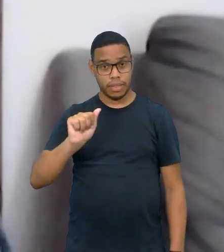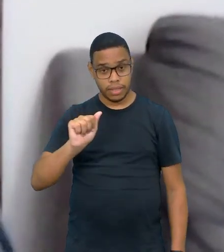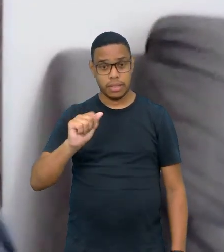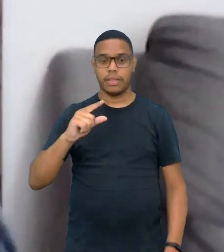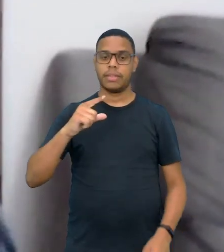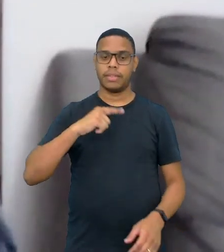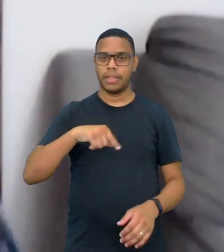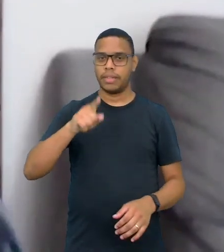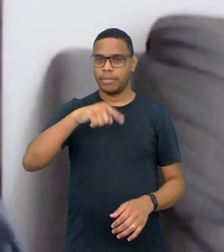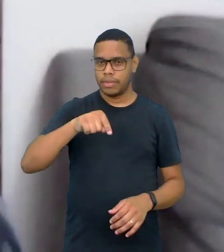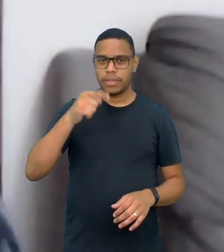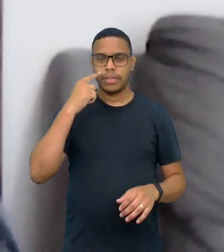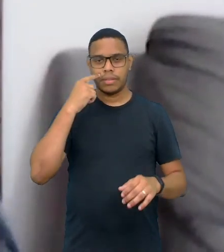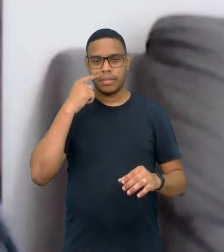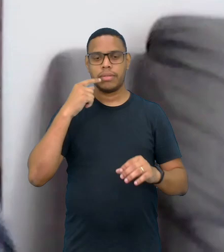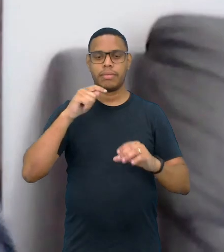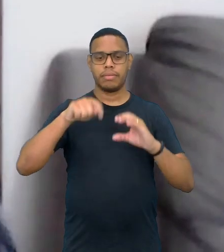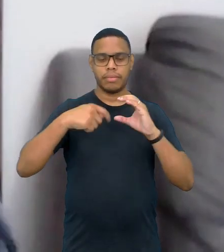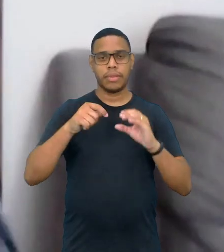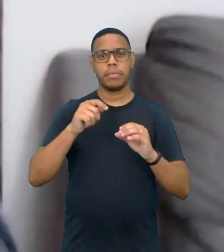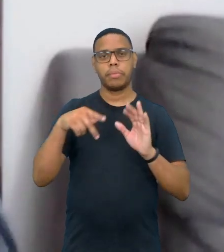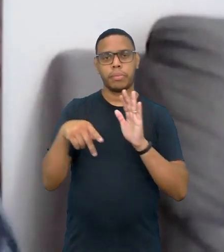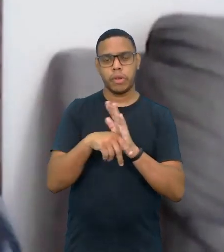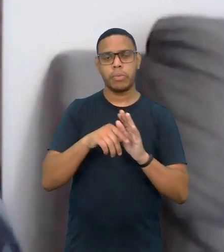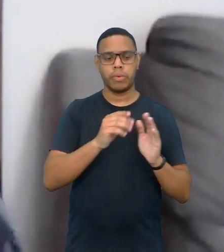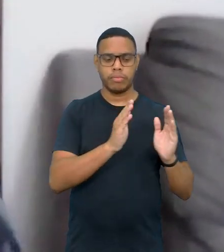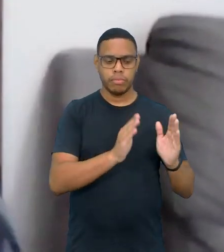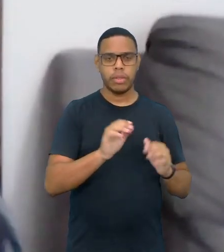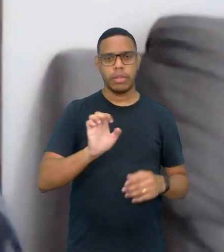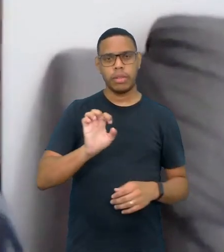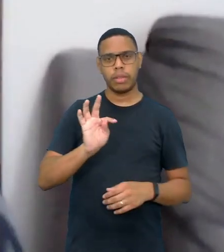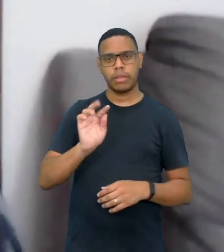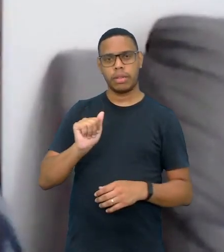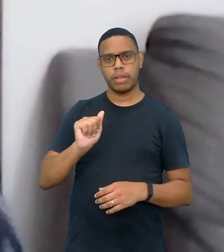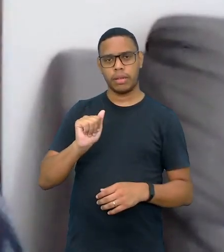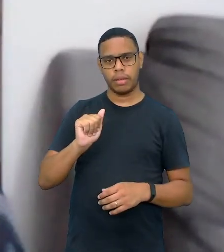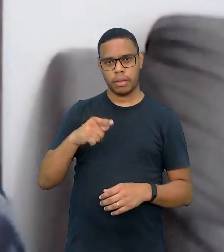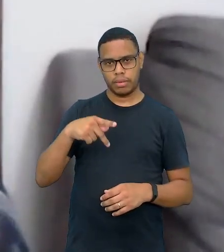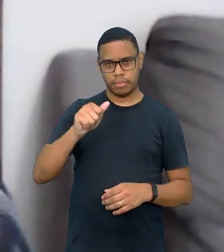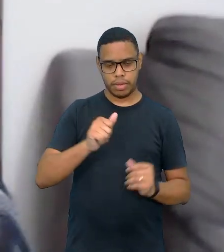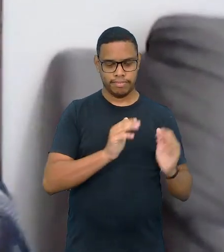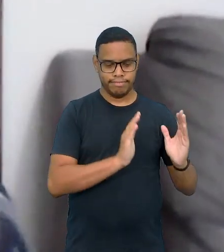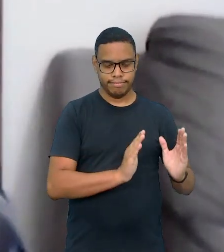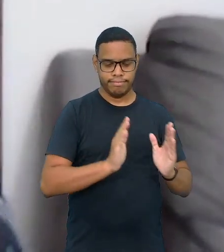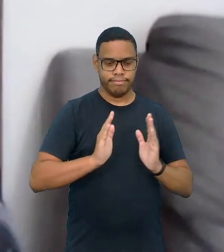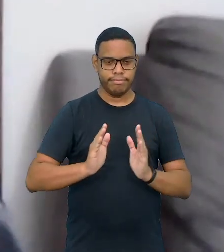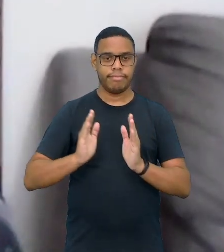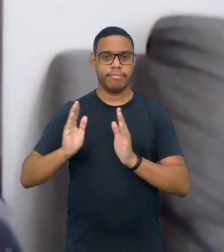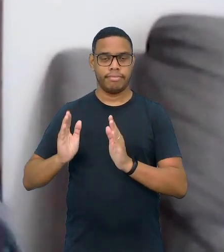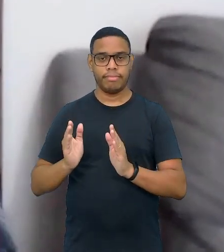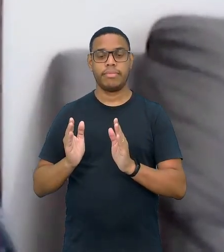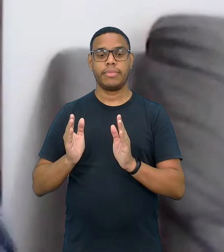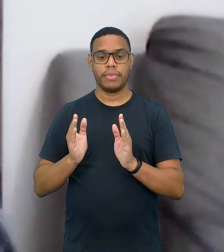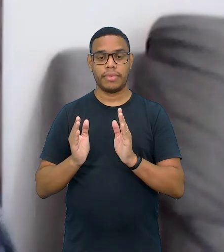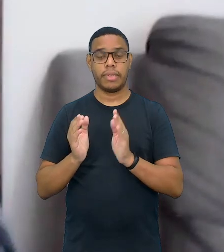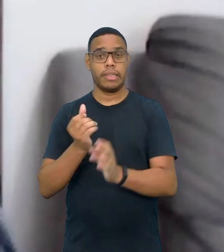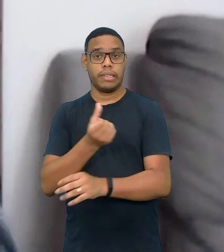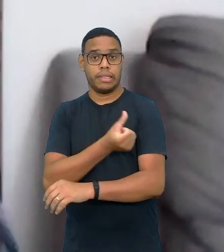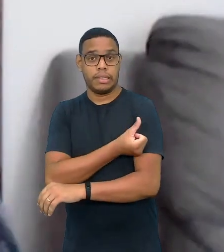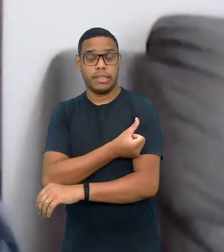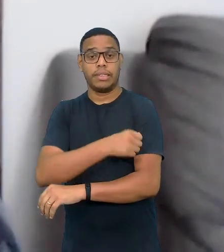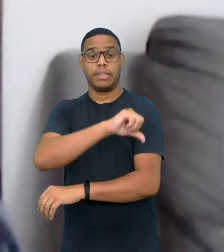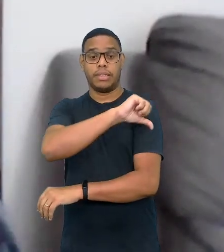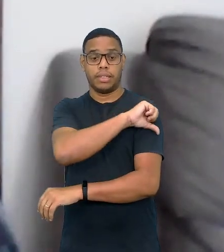gravação que vocês assistiram de etapa. Então, eu também fiz a gravação de etapa, né, do sexto ao nono, e o